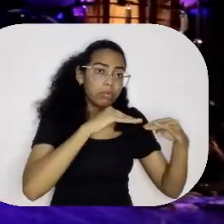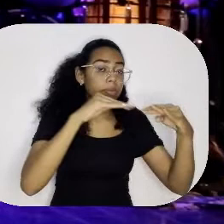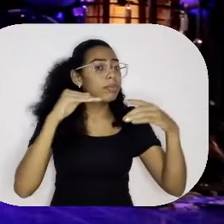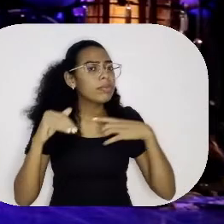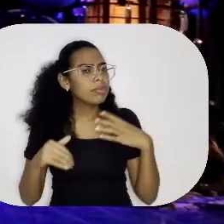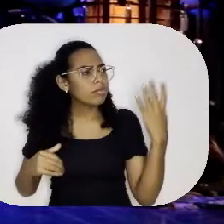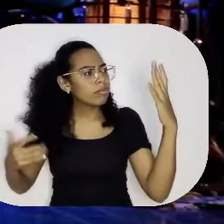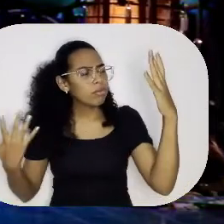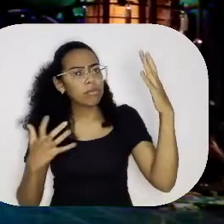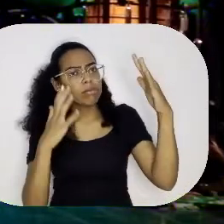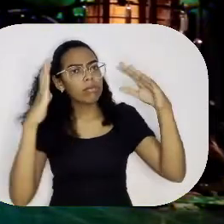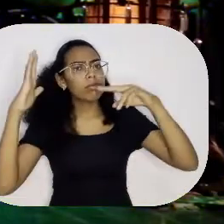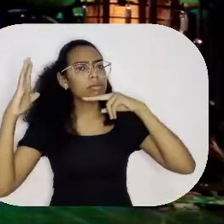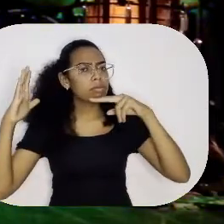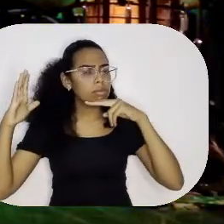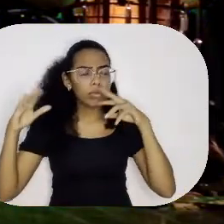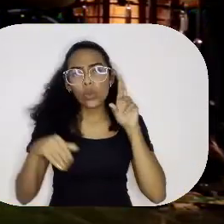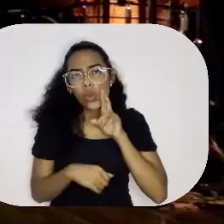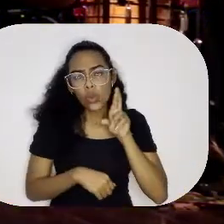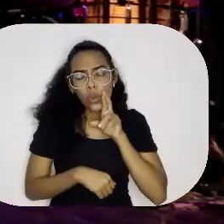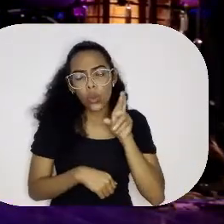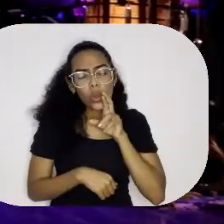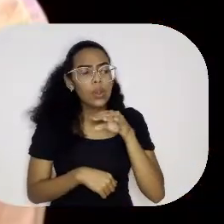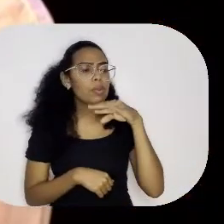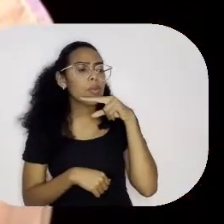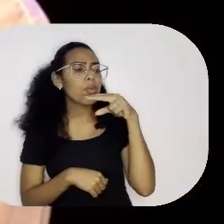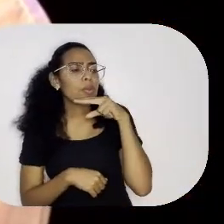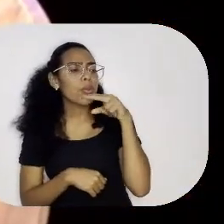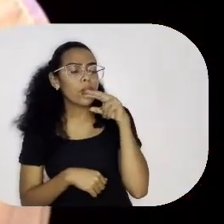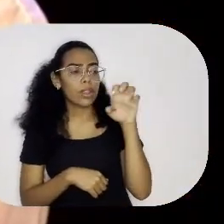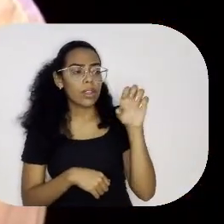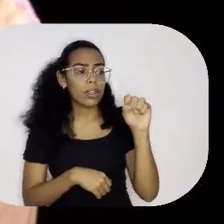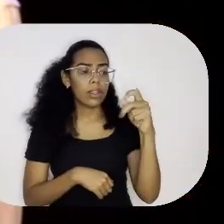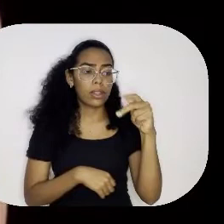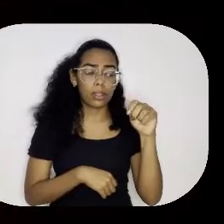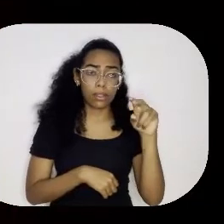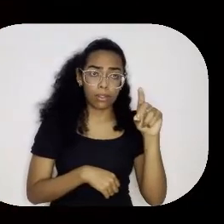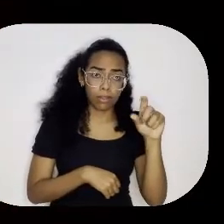E tem manga rosa, tem manga espada, tem jasmim.